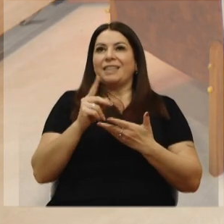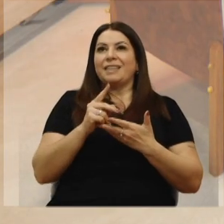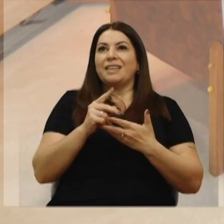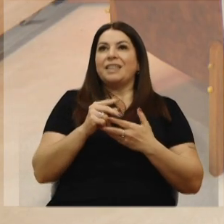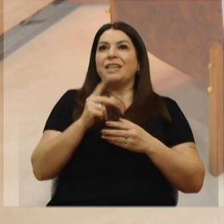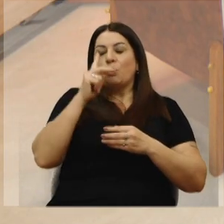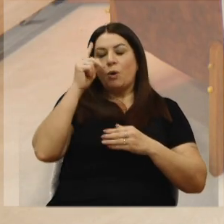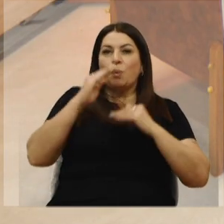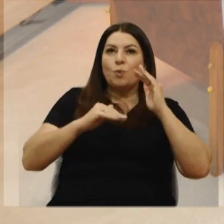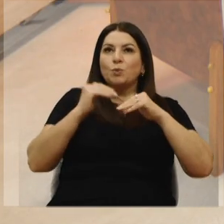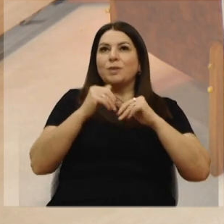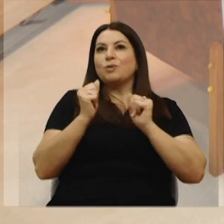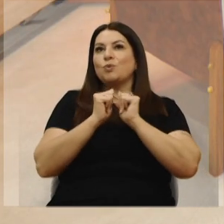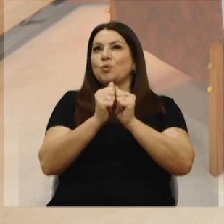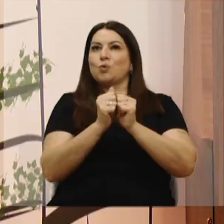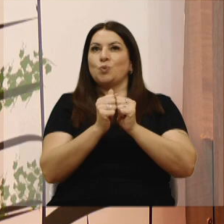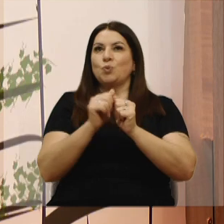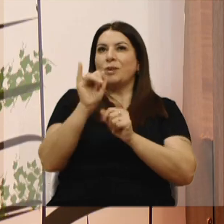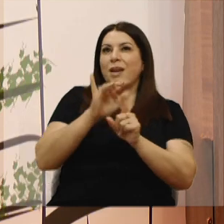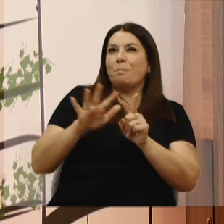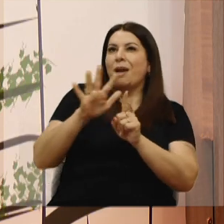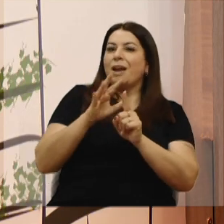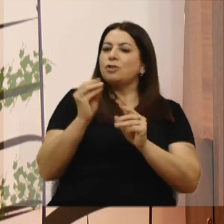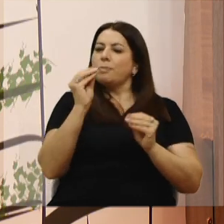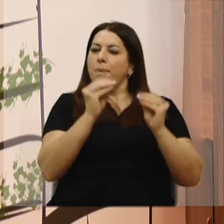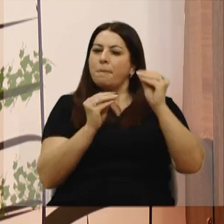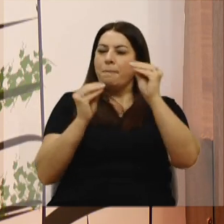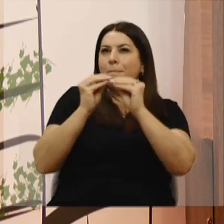né? Vozes e a construção mesmo, por meio da